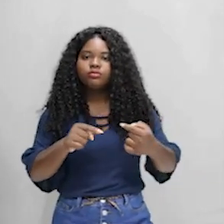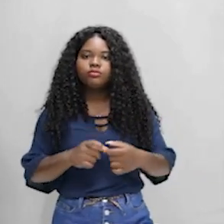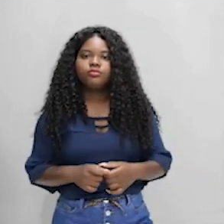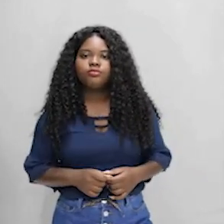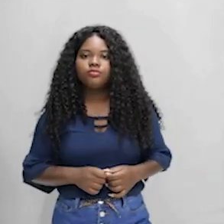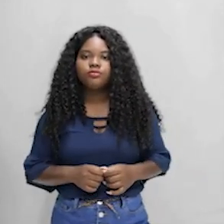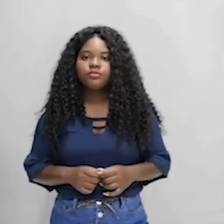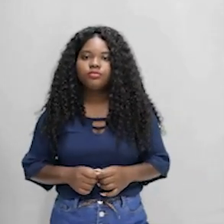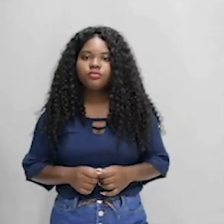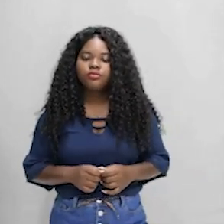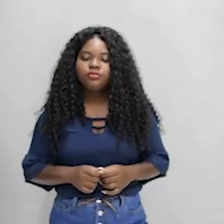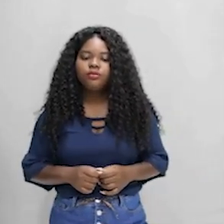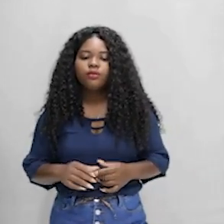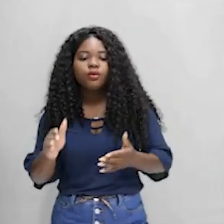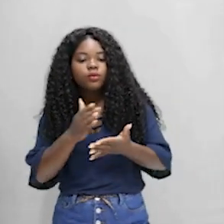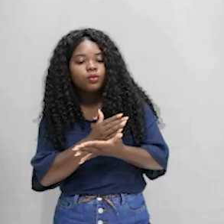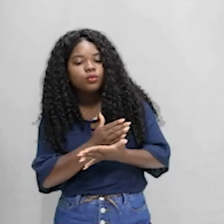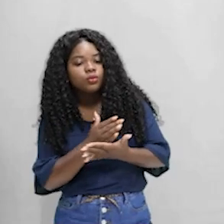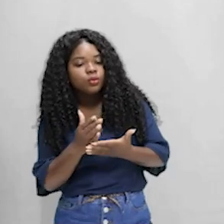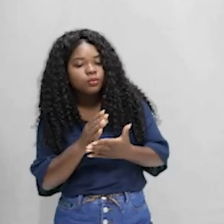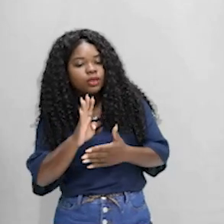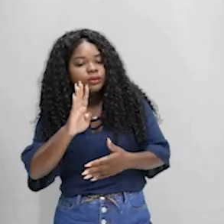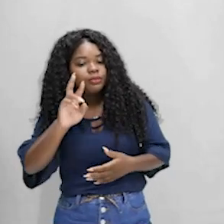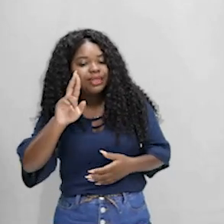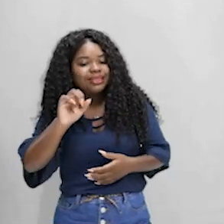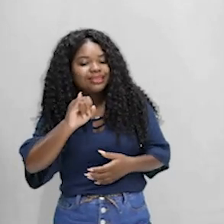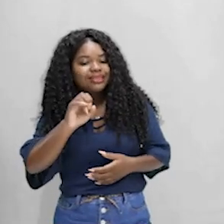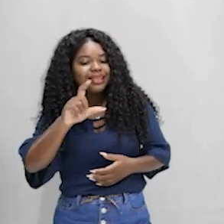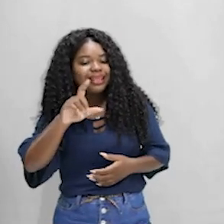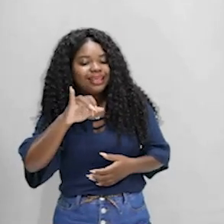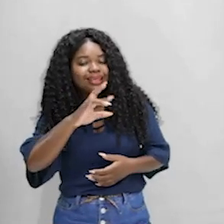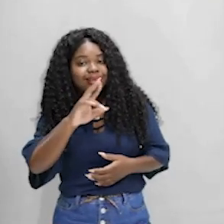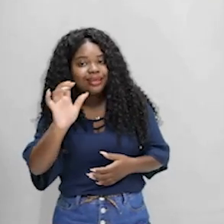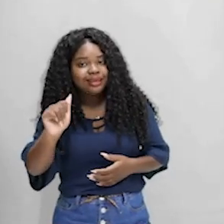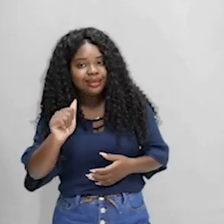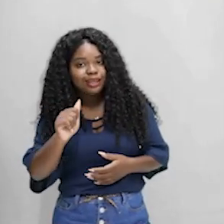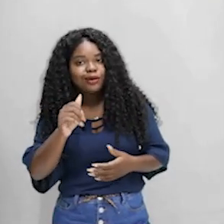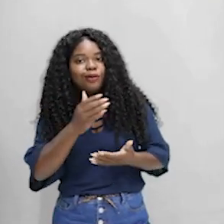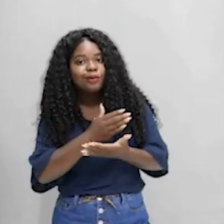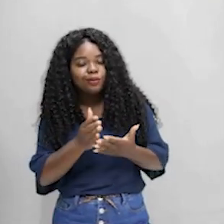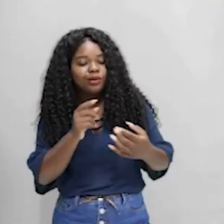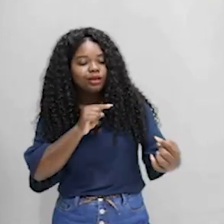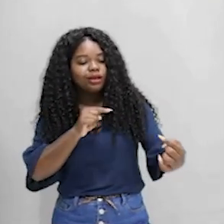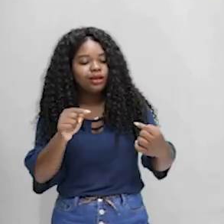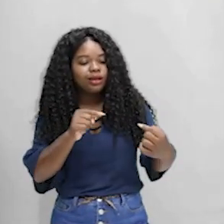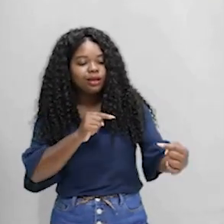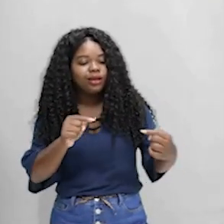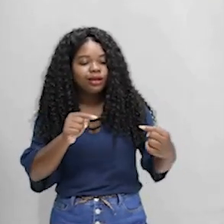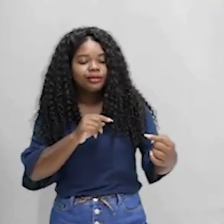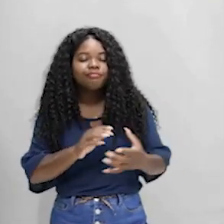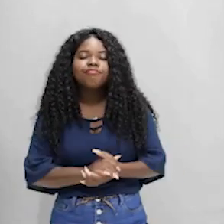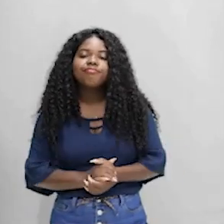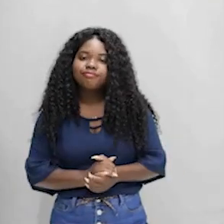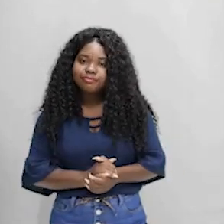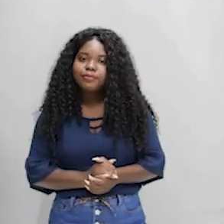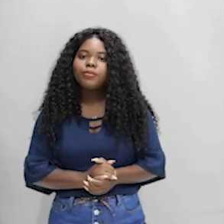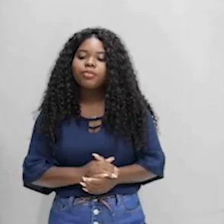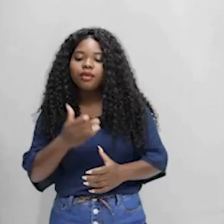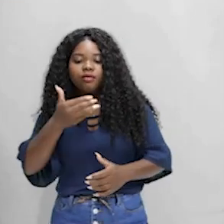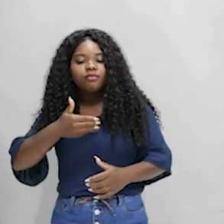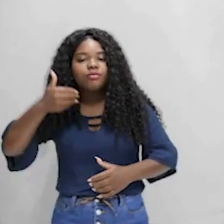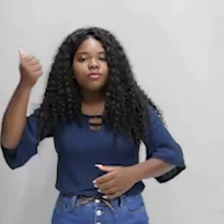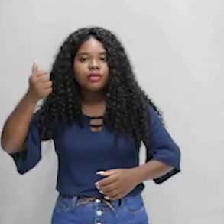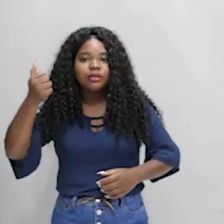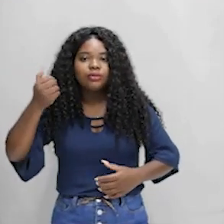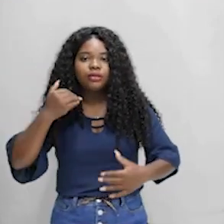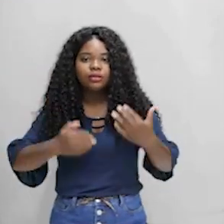campeonato. Quando inicia o Brasileirão, inicia esse período de competição, tá certo? Aí o atleta ele vai melhorando,